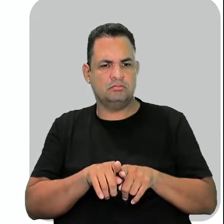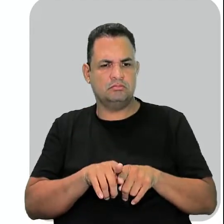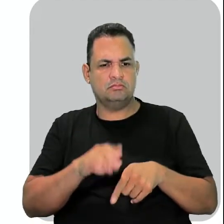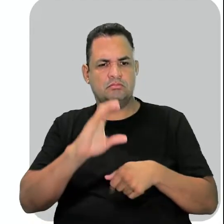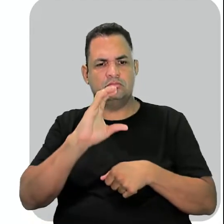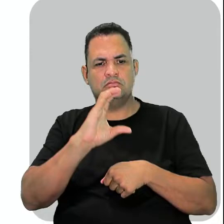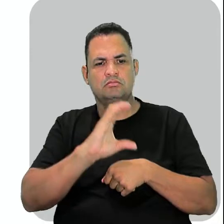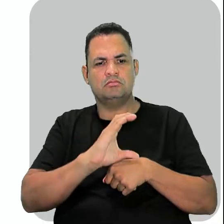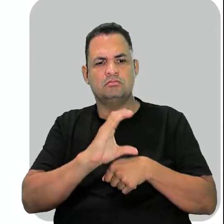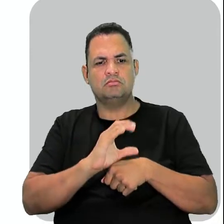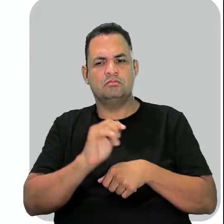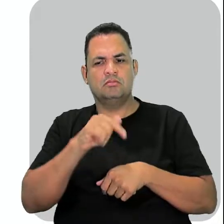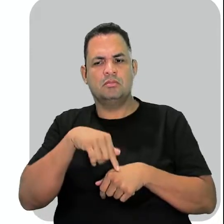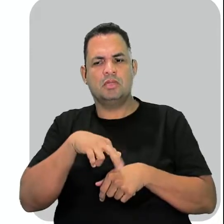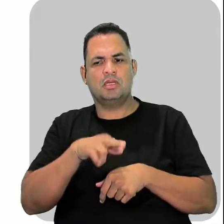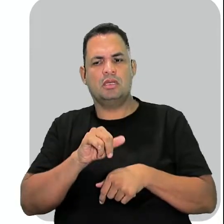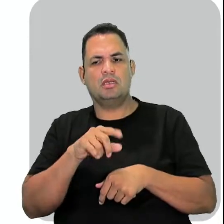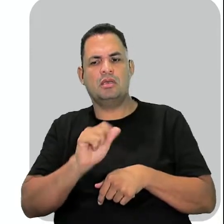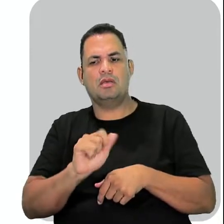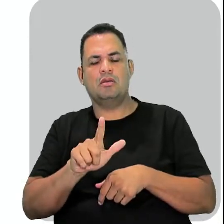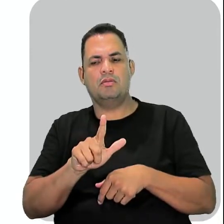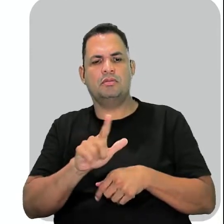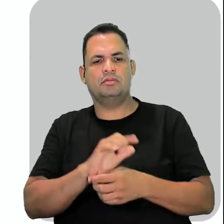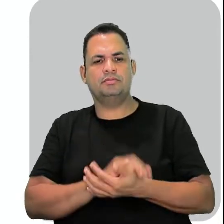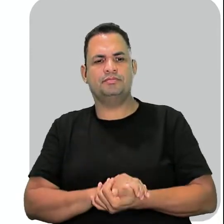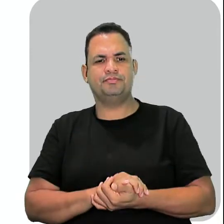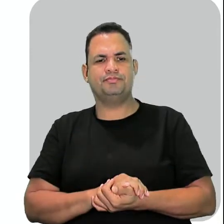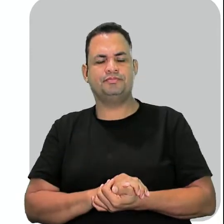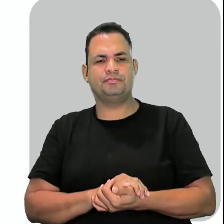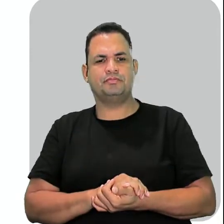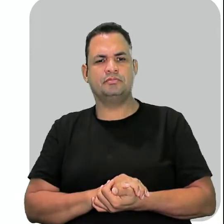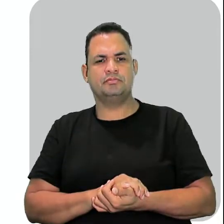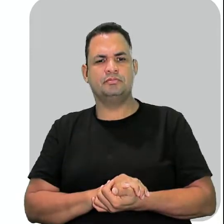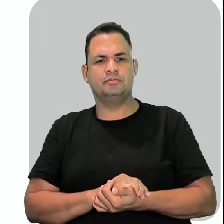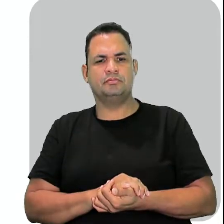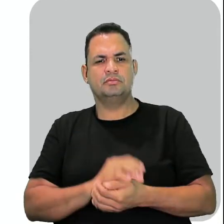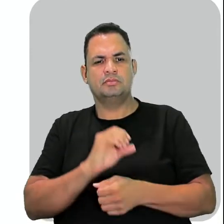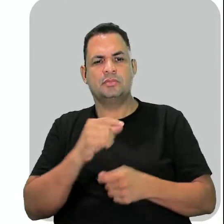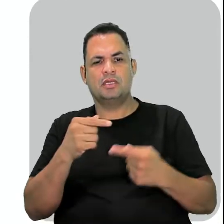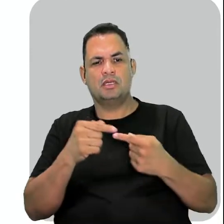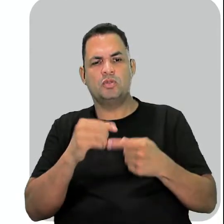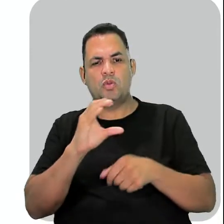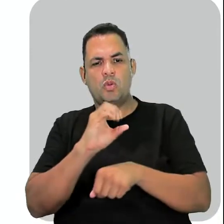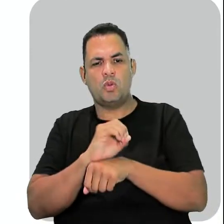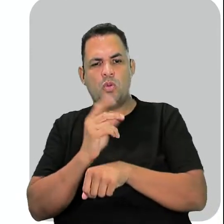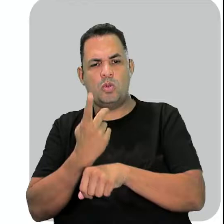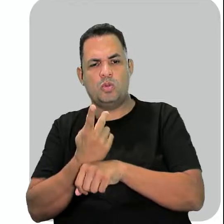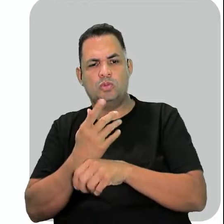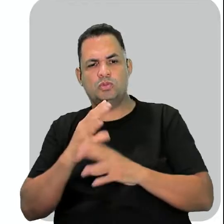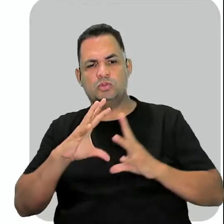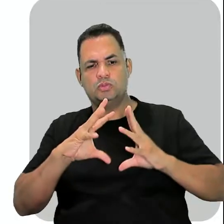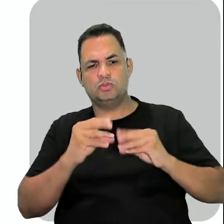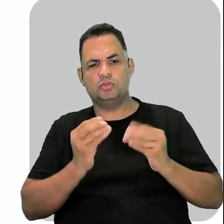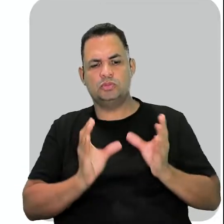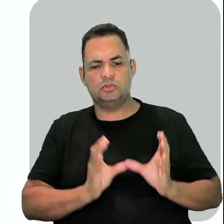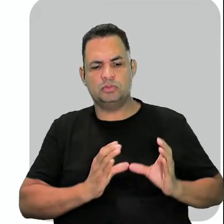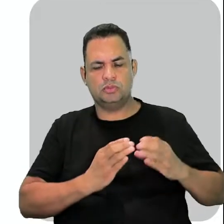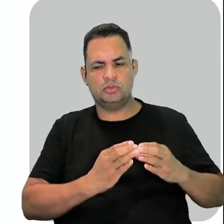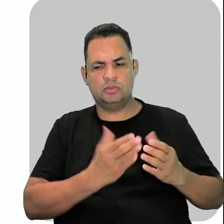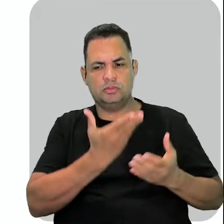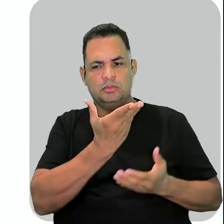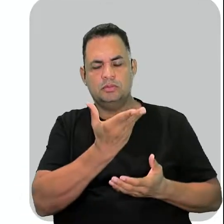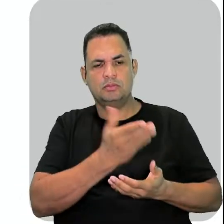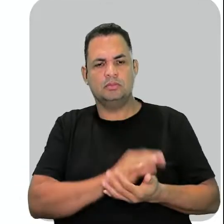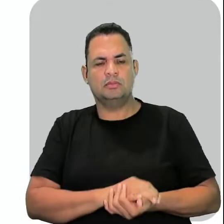carbono quiral. Olha só, vamos olhar ele aqui, ó. Ele está ligado com a hidroxila, com todo esse grupo